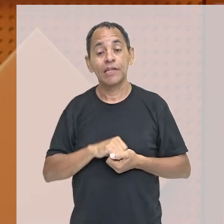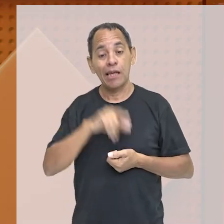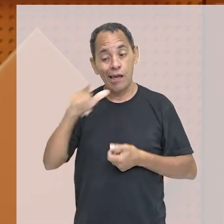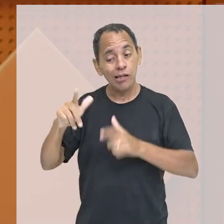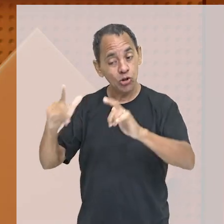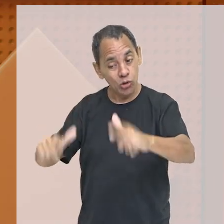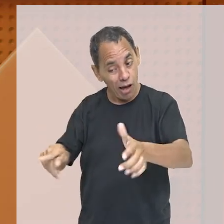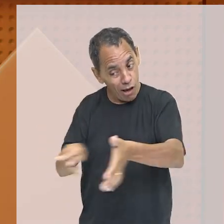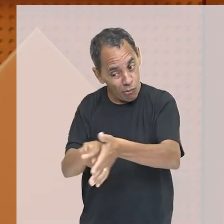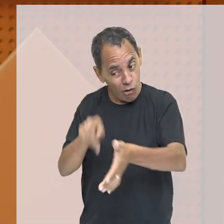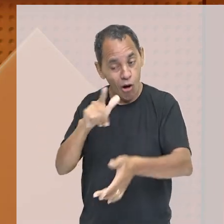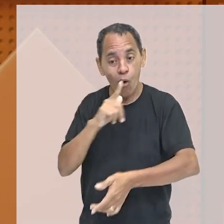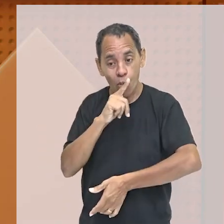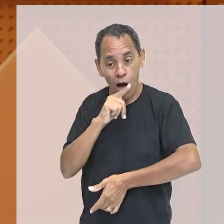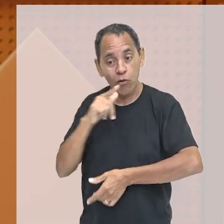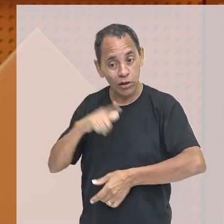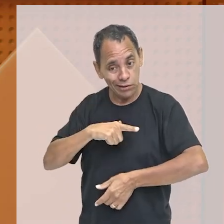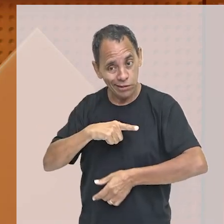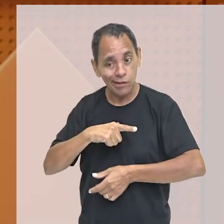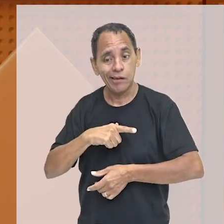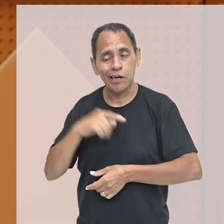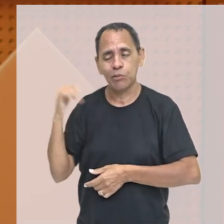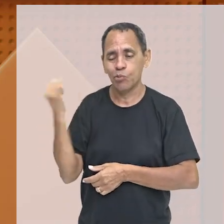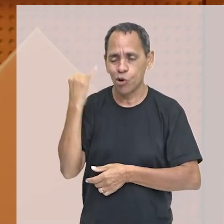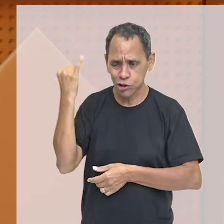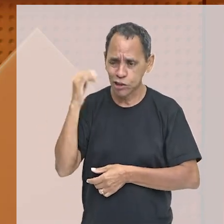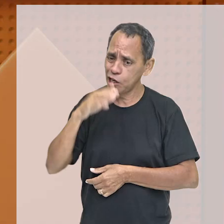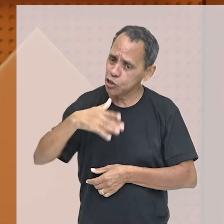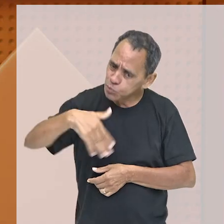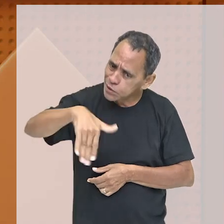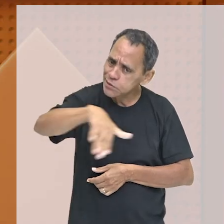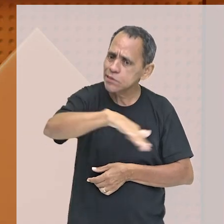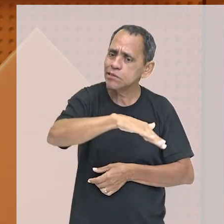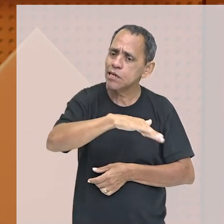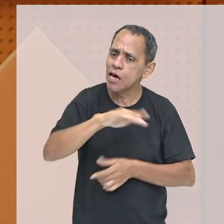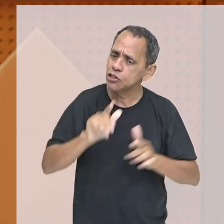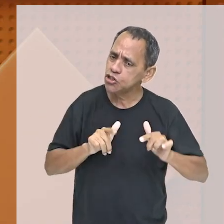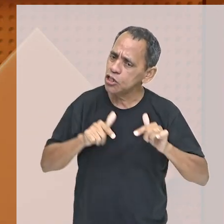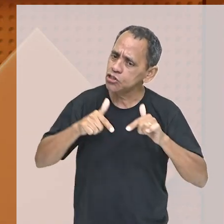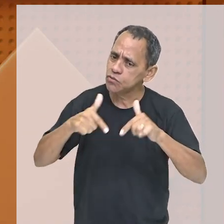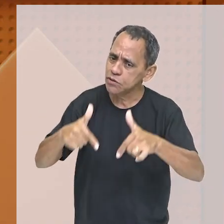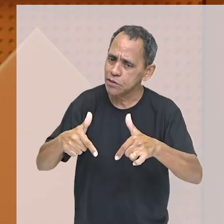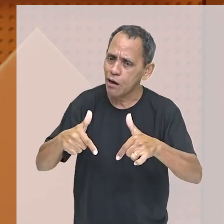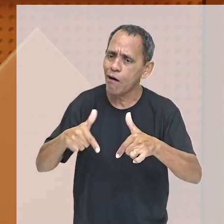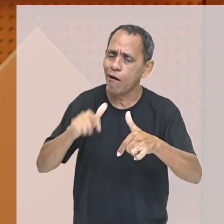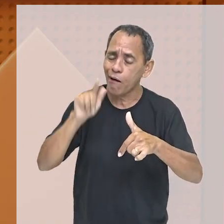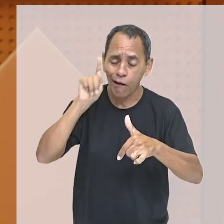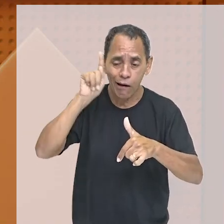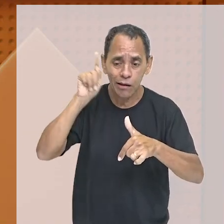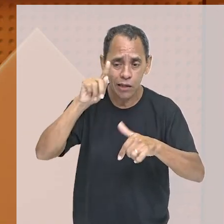importante para essas áreas, tá, lá de atividade, lá